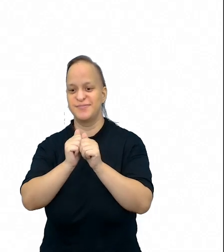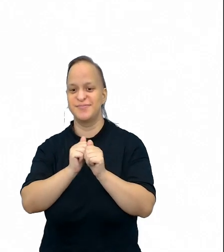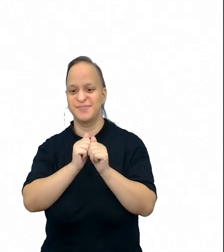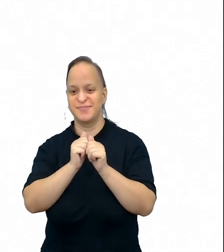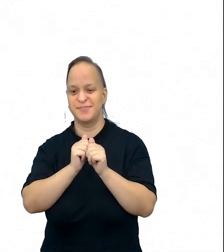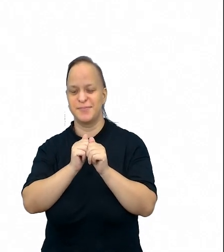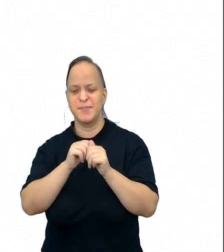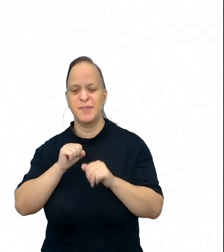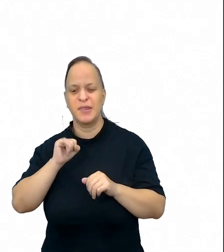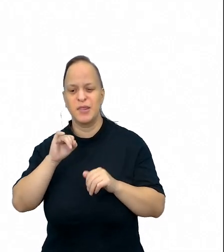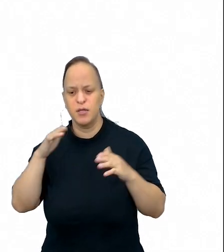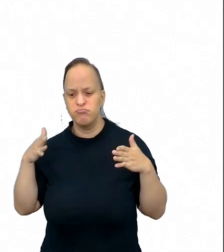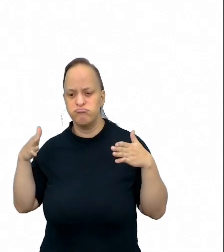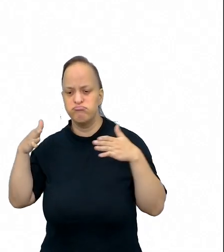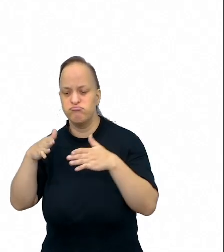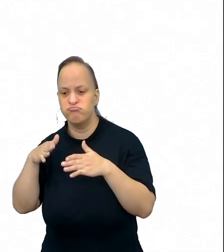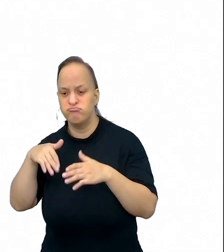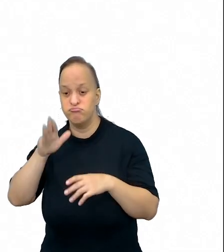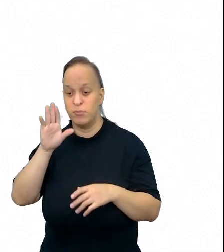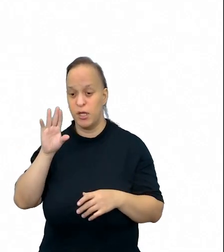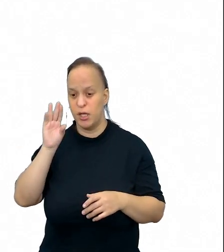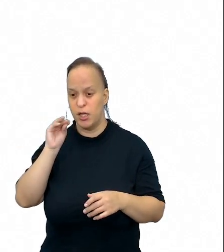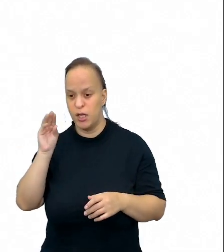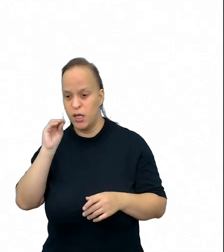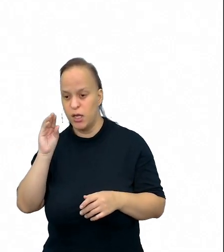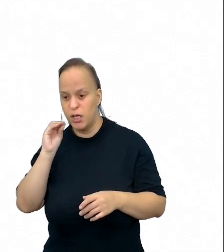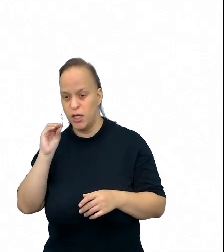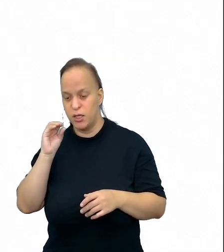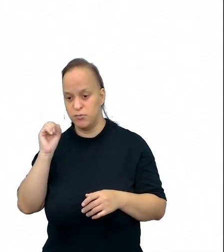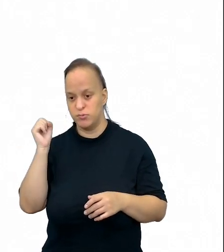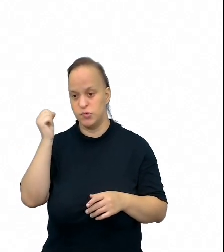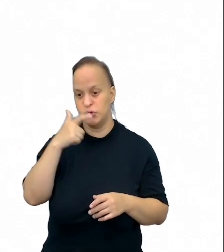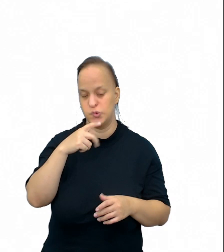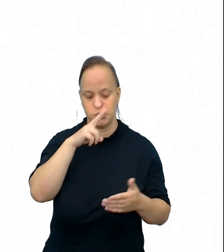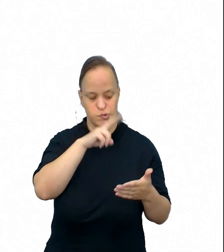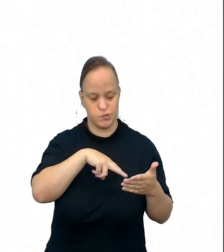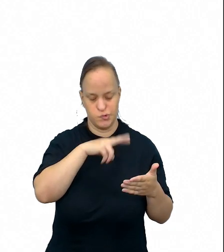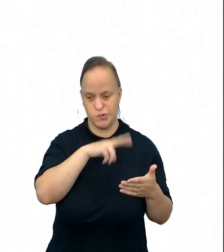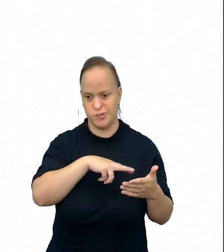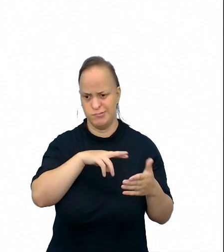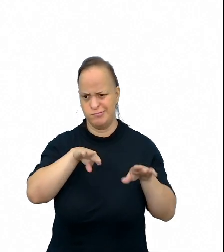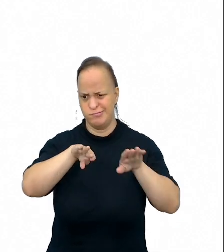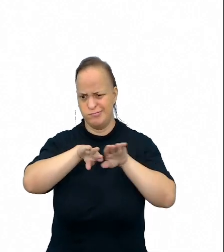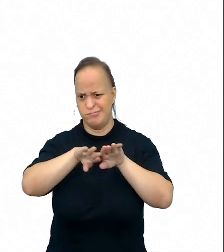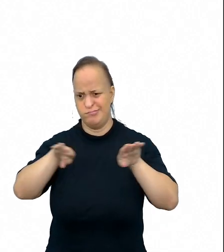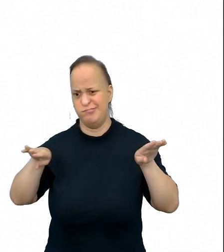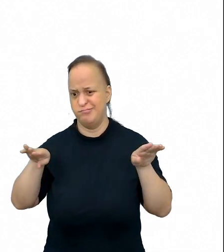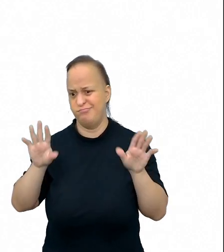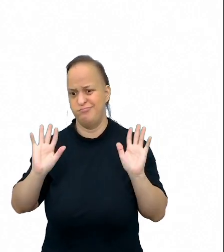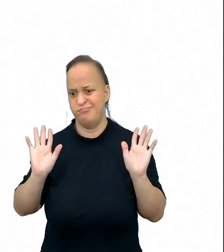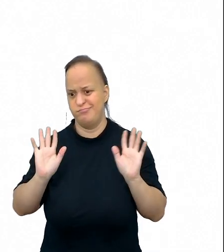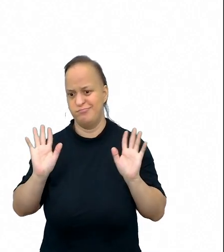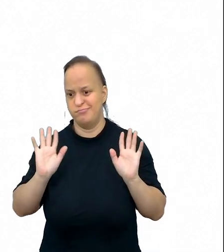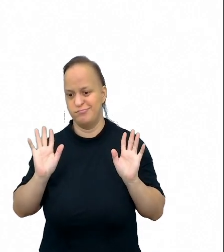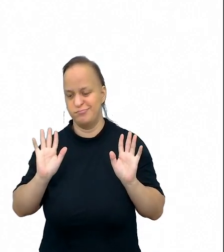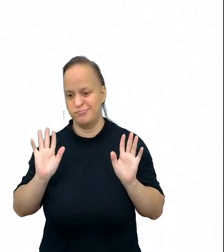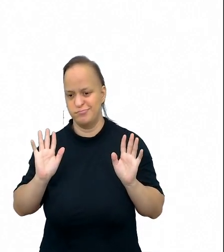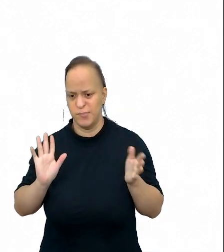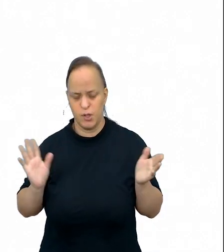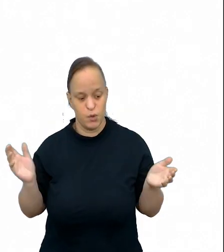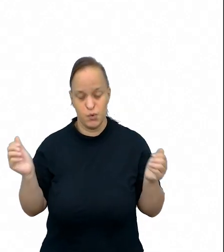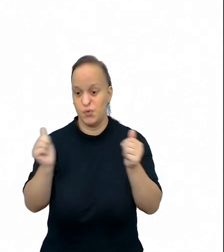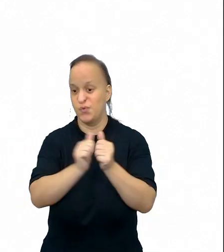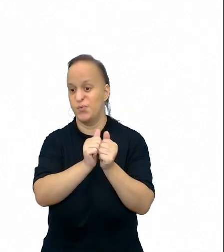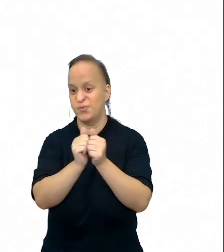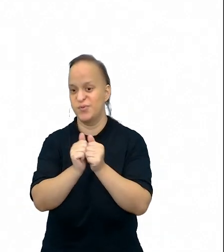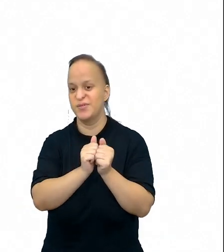do que na leitura, não tem como ficar sem a leitura, né? Sem a produção textual, nas linguísticas, né?